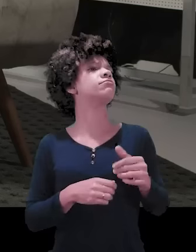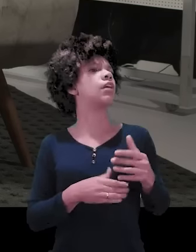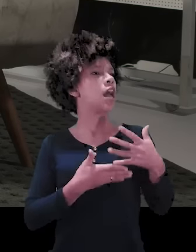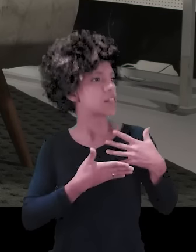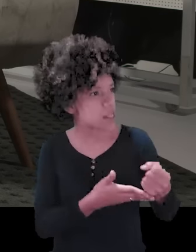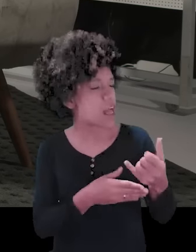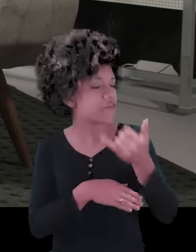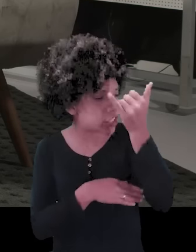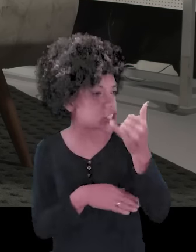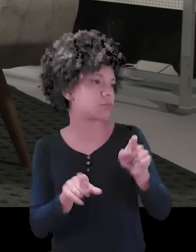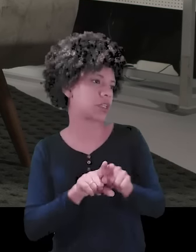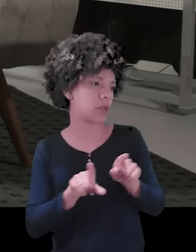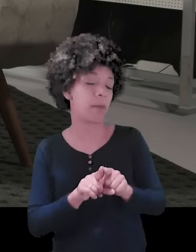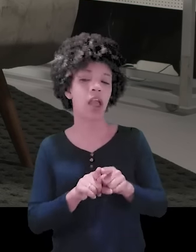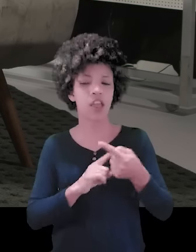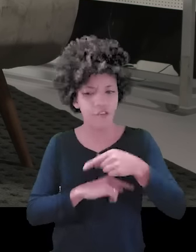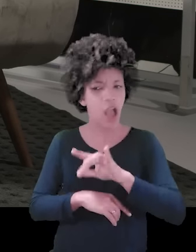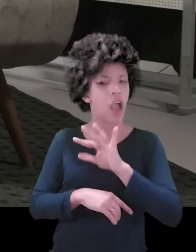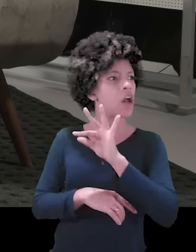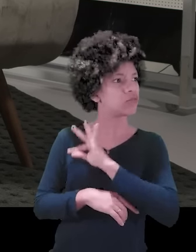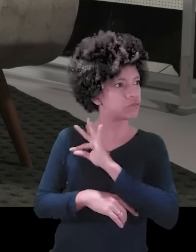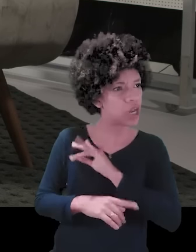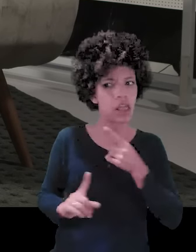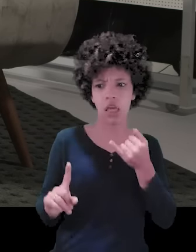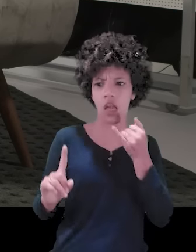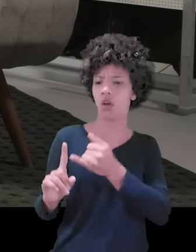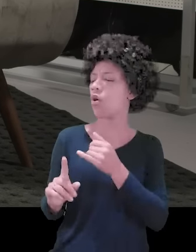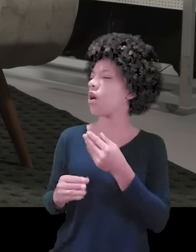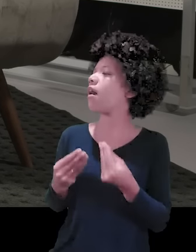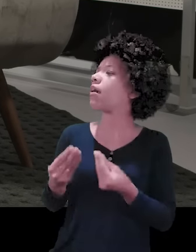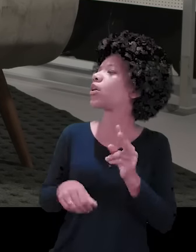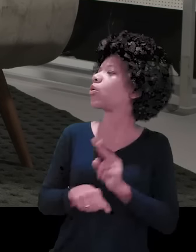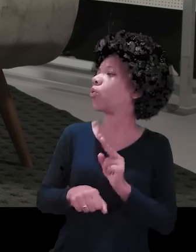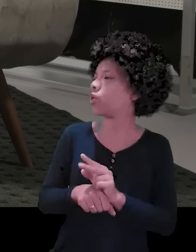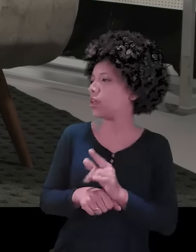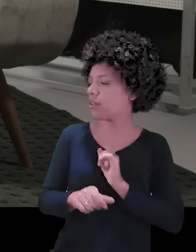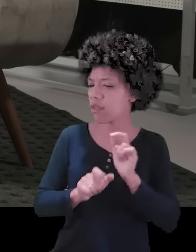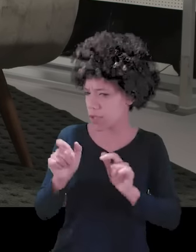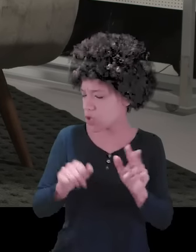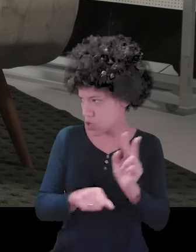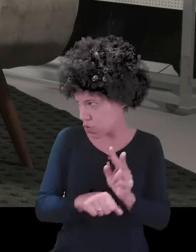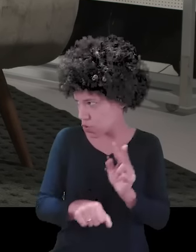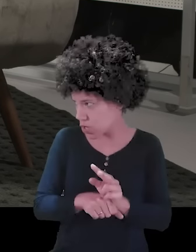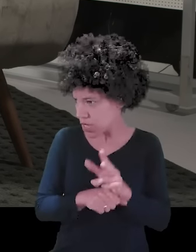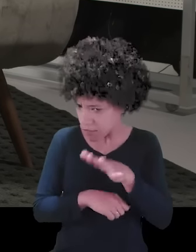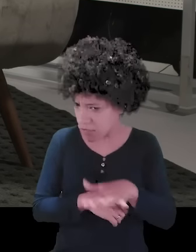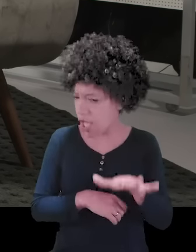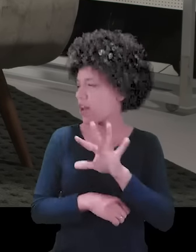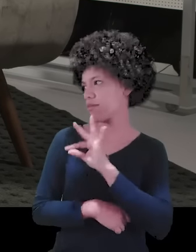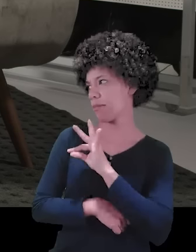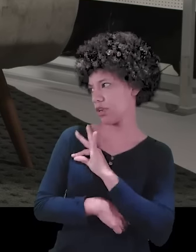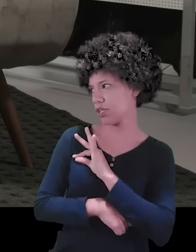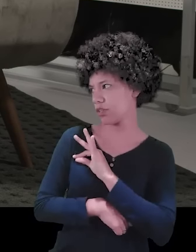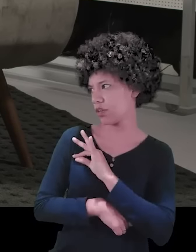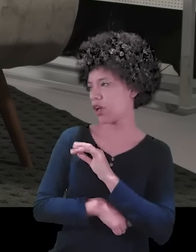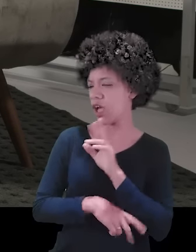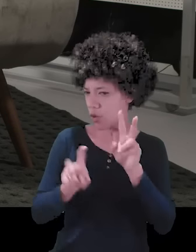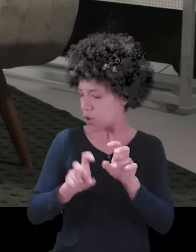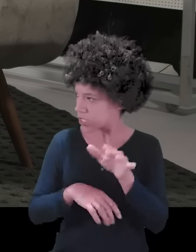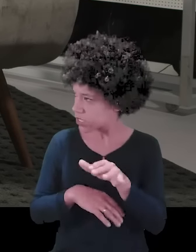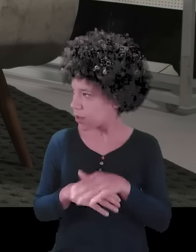vítima que vão a polícia né que vai da Ladeira cuida e quem tem pessoas que cuidam uma área da uma área da polícia